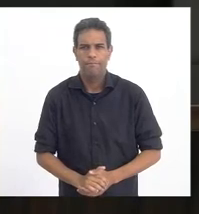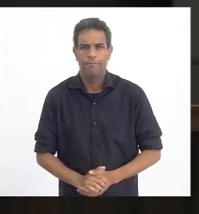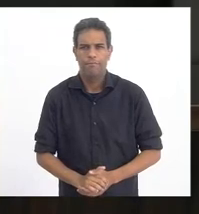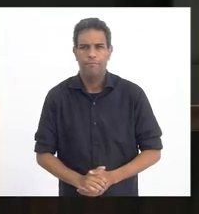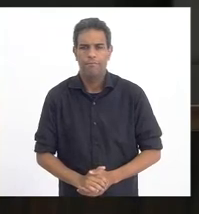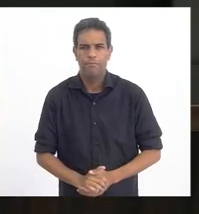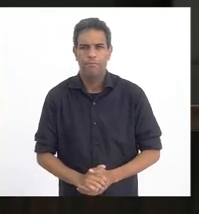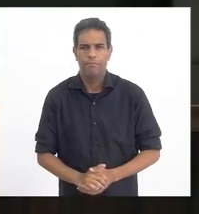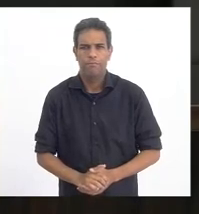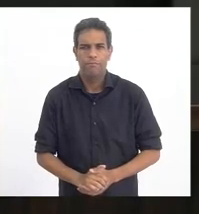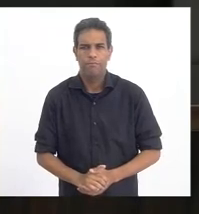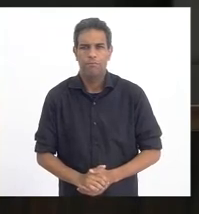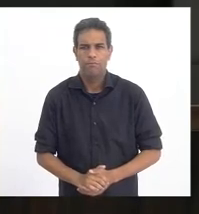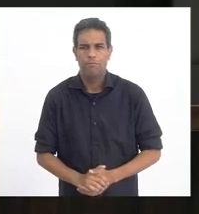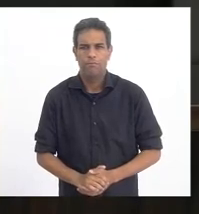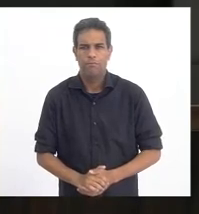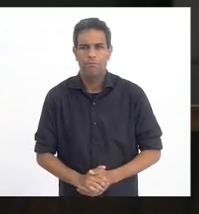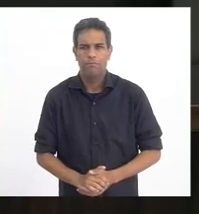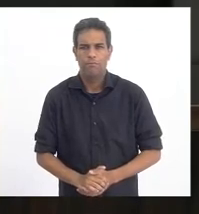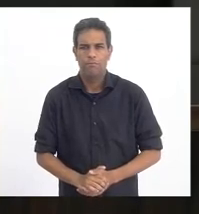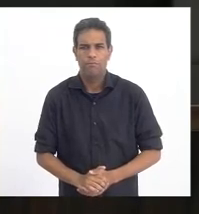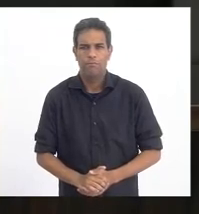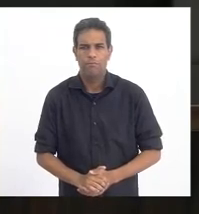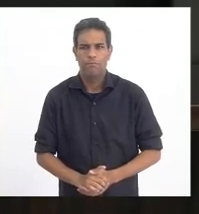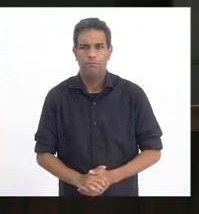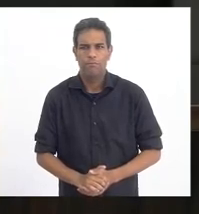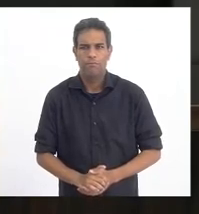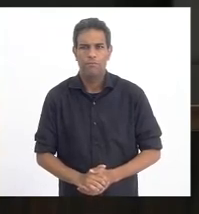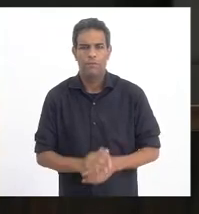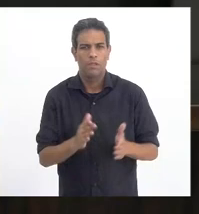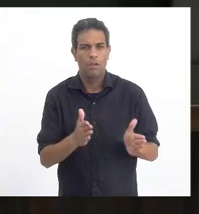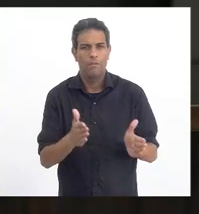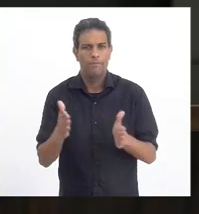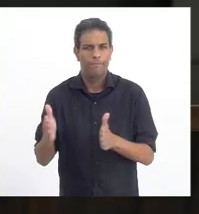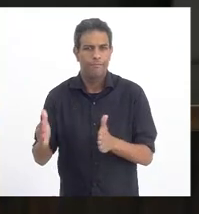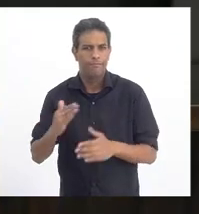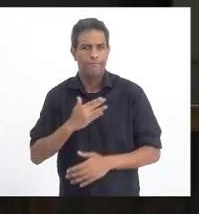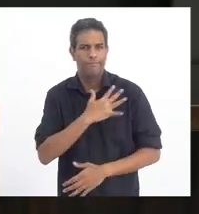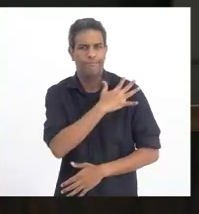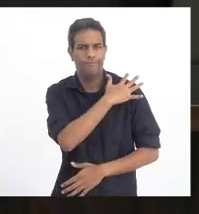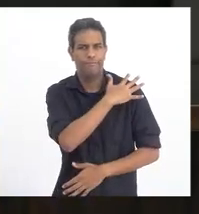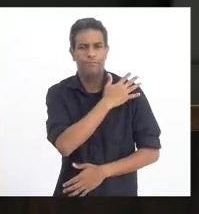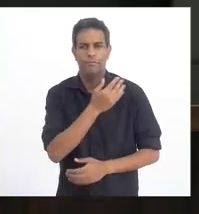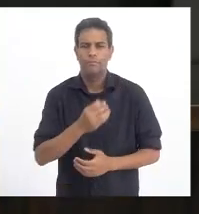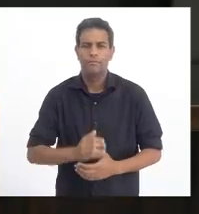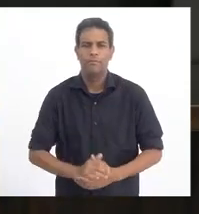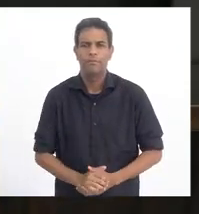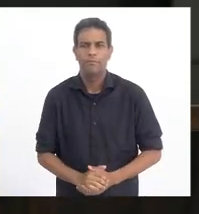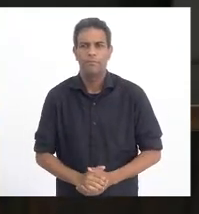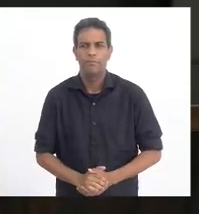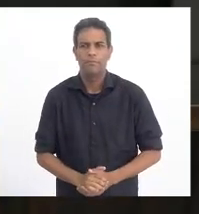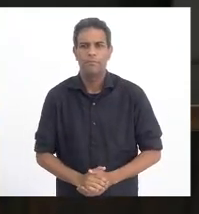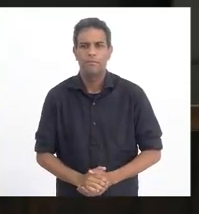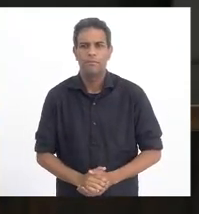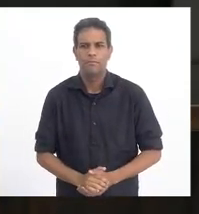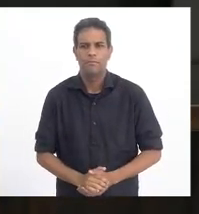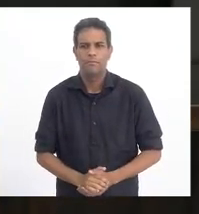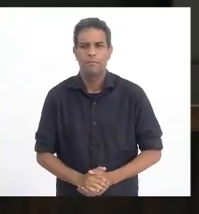tá ali no Meio do a patente outra coisa né o deputado André